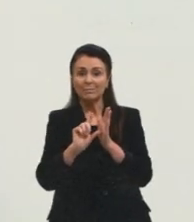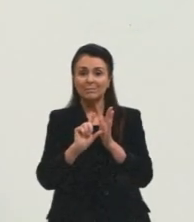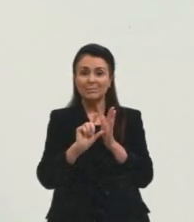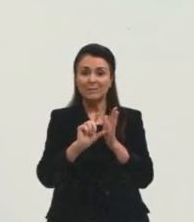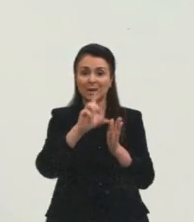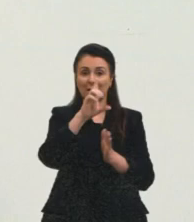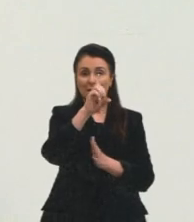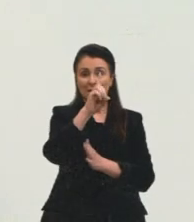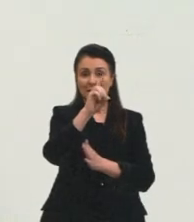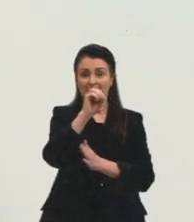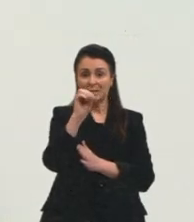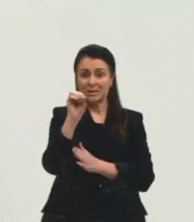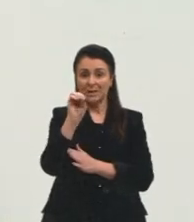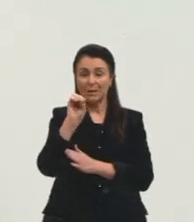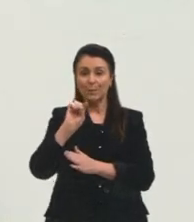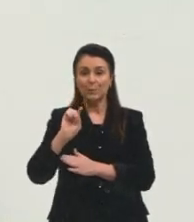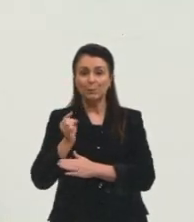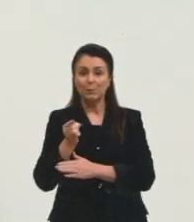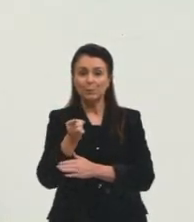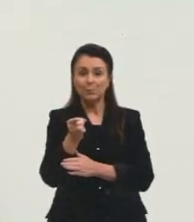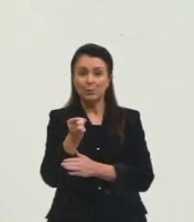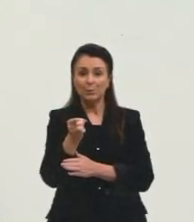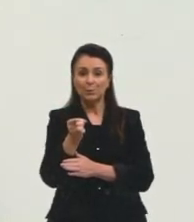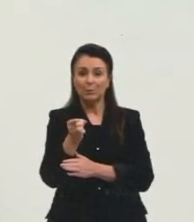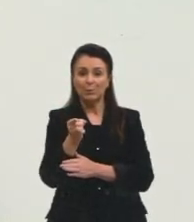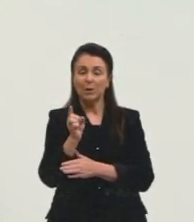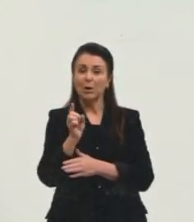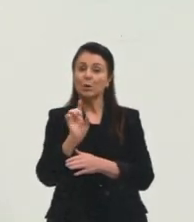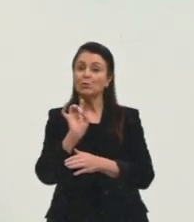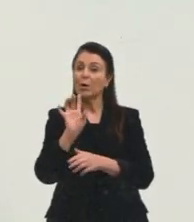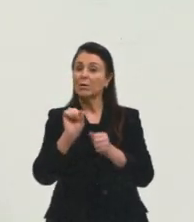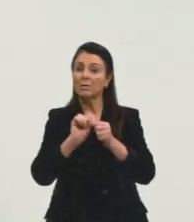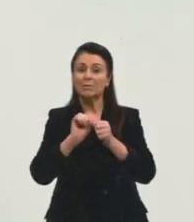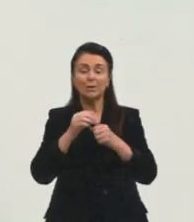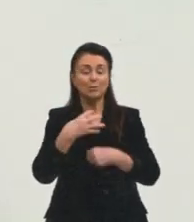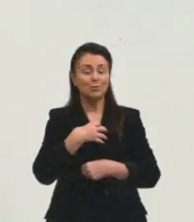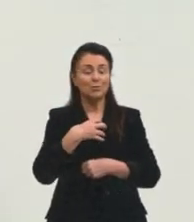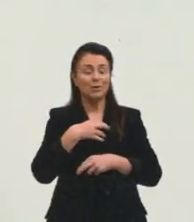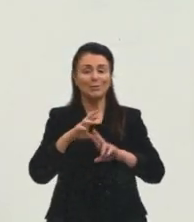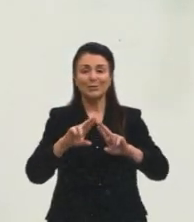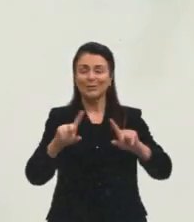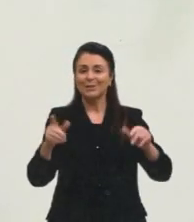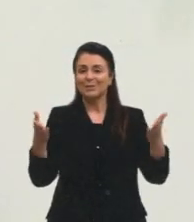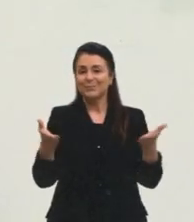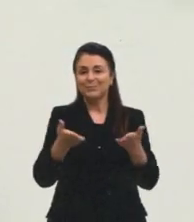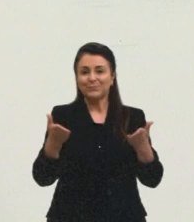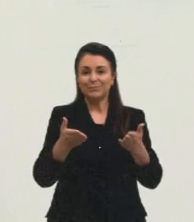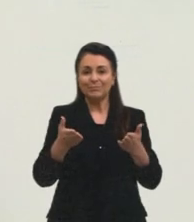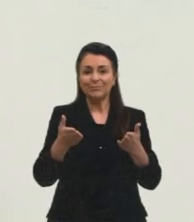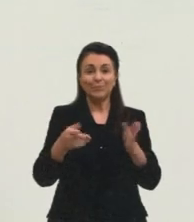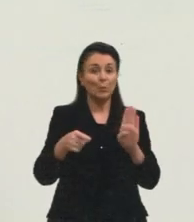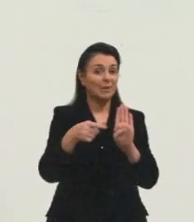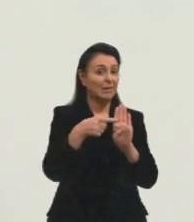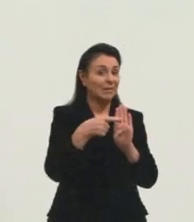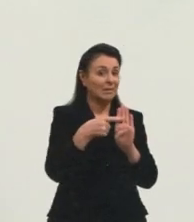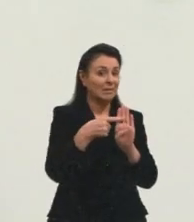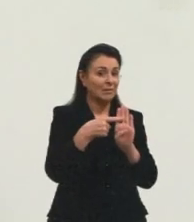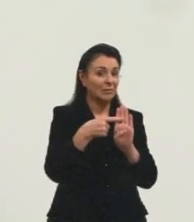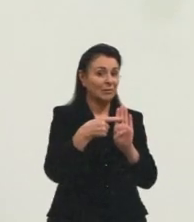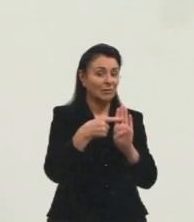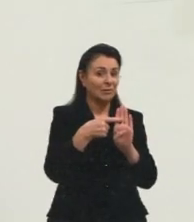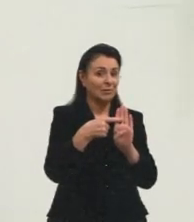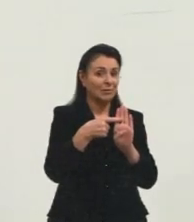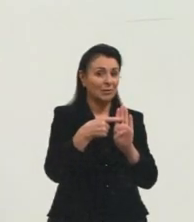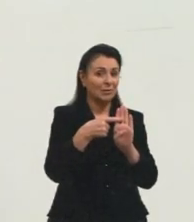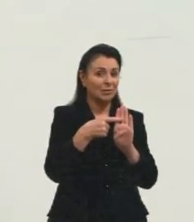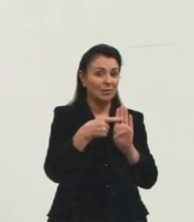eu mesmo valor só que a gente fez uma forma diferente a e agora O negativo como